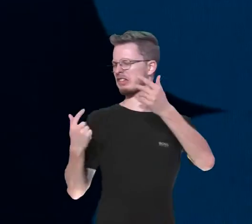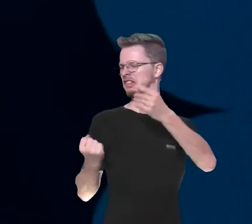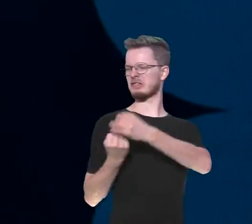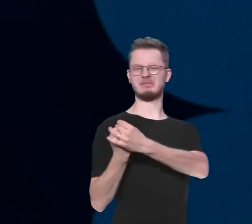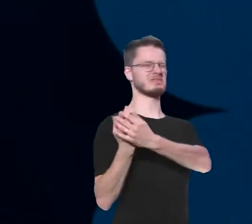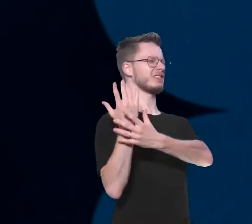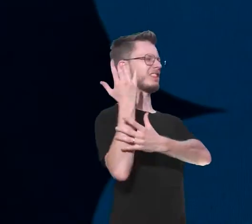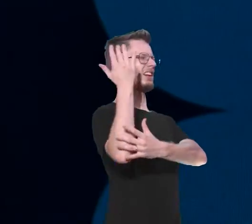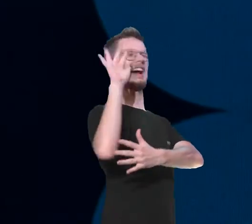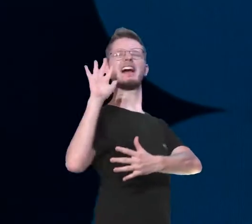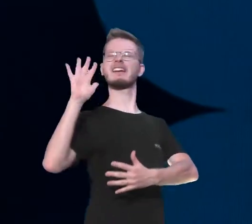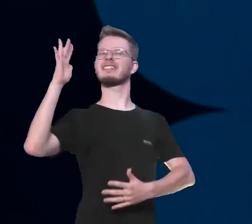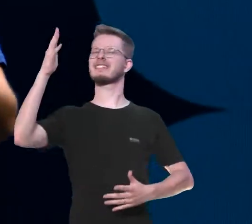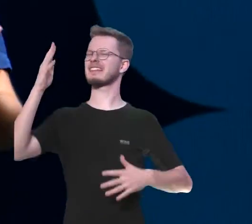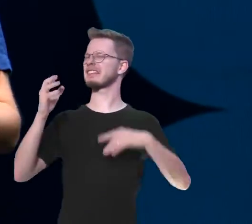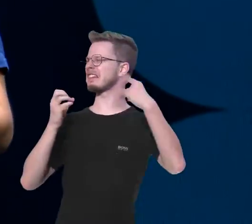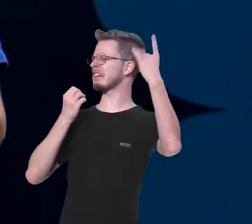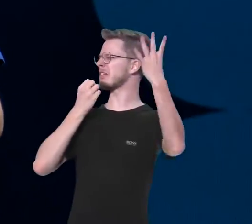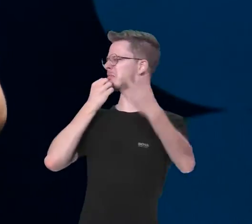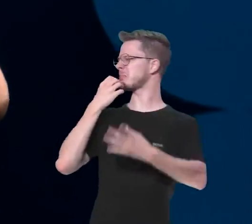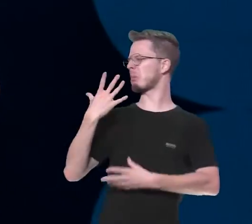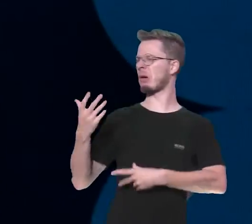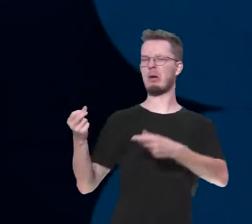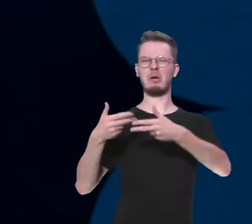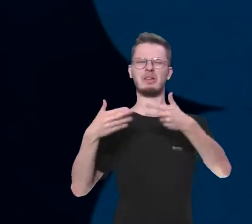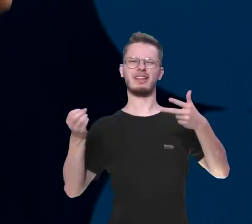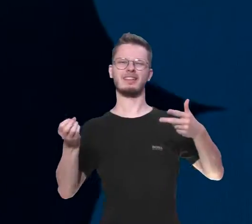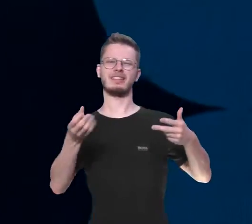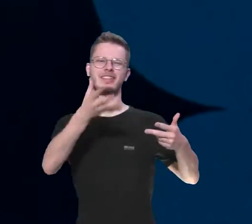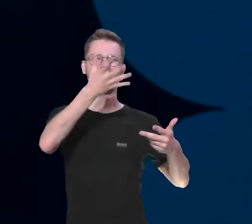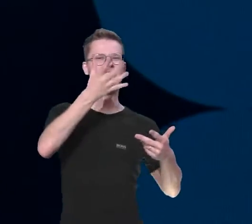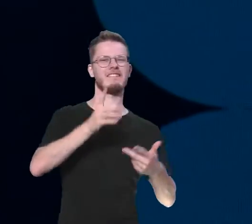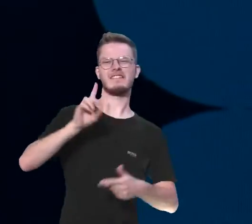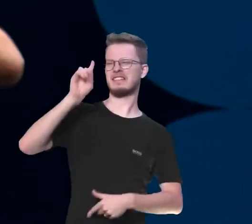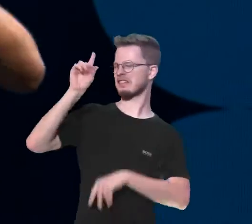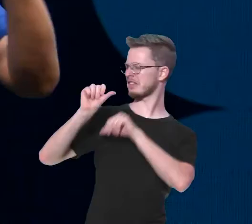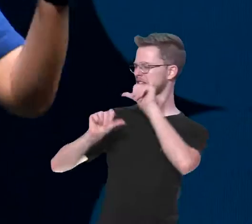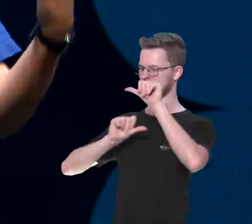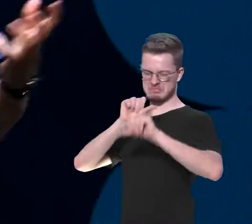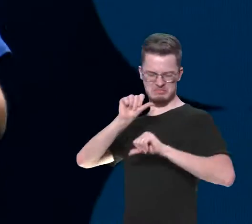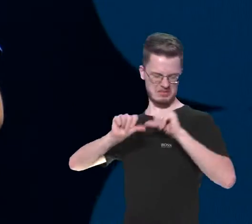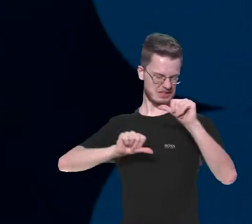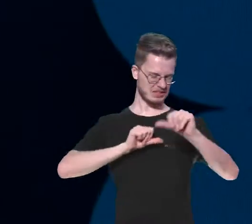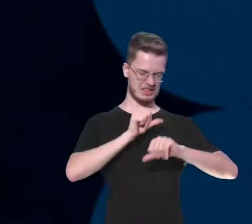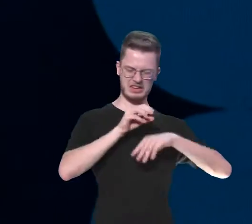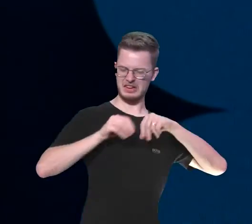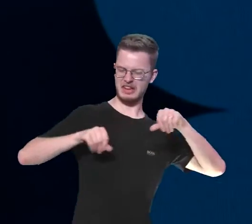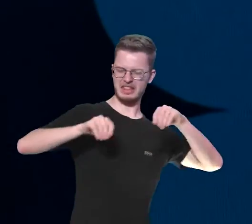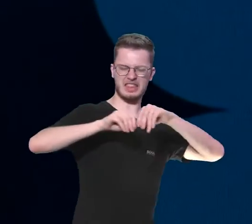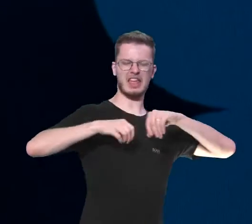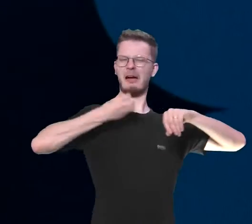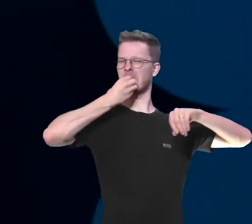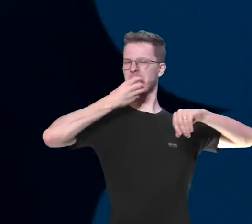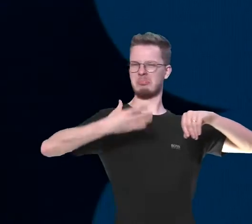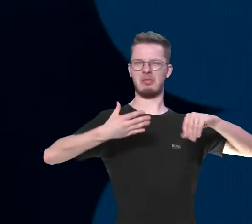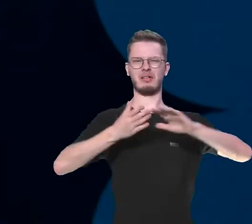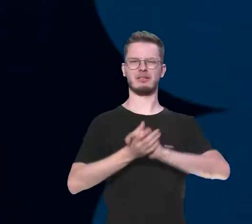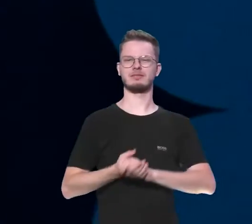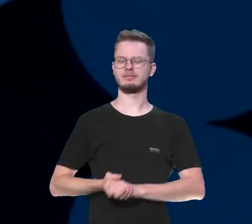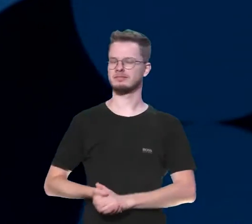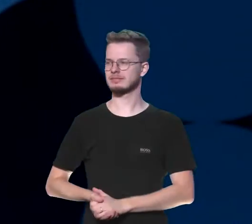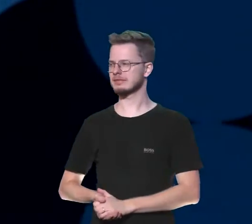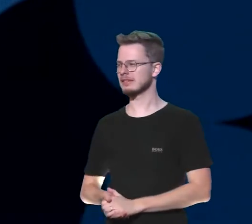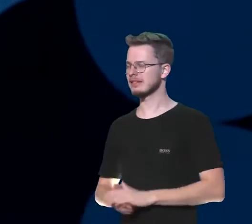florescer, né? Vai nascer coisa nova, né? Deus mexeu a terra ali, agora... E de repente ficou